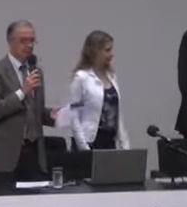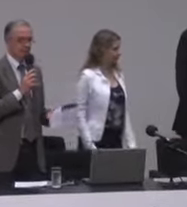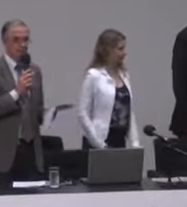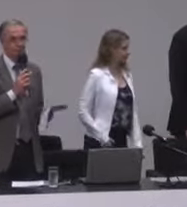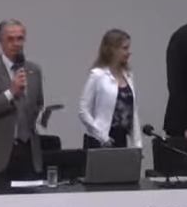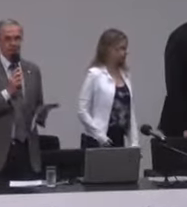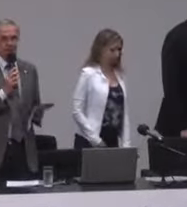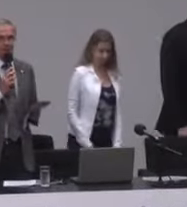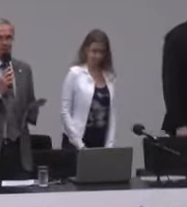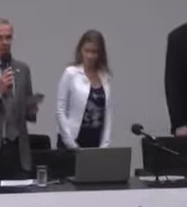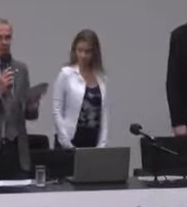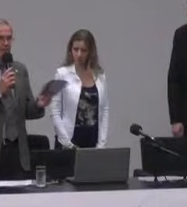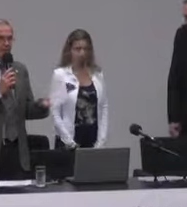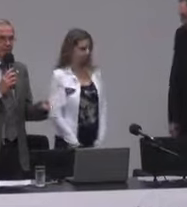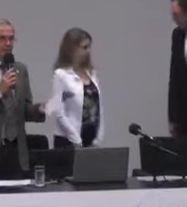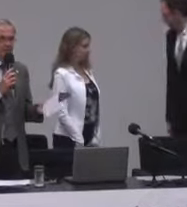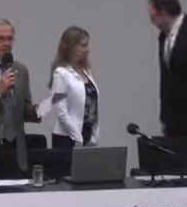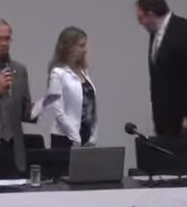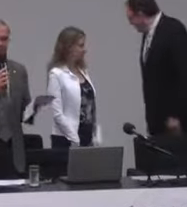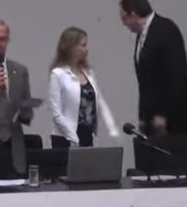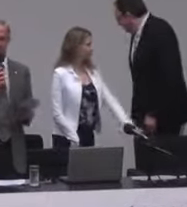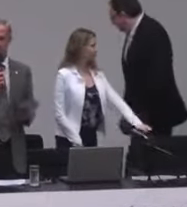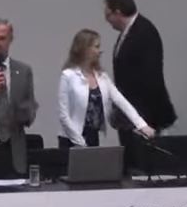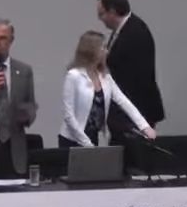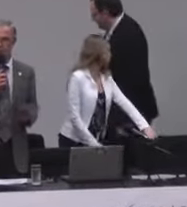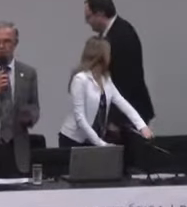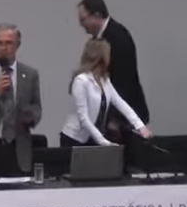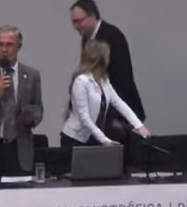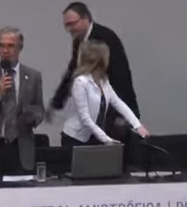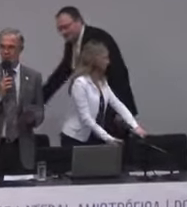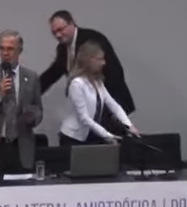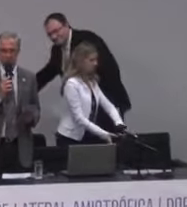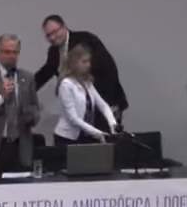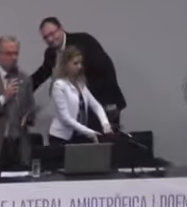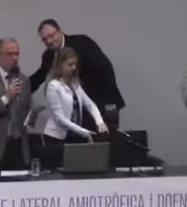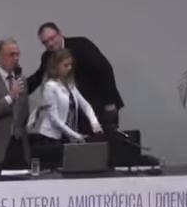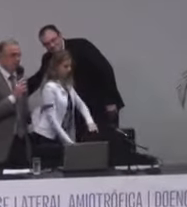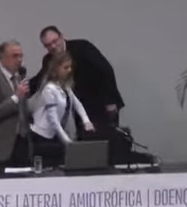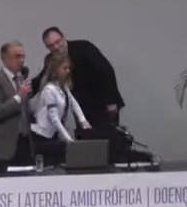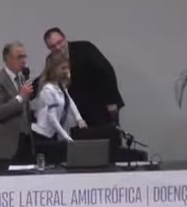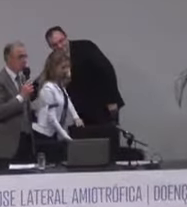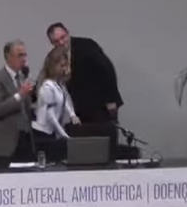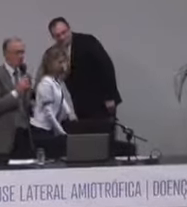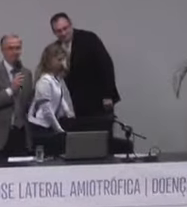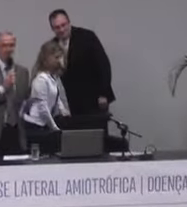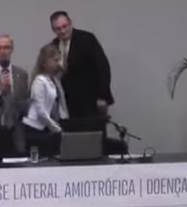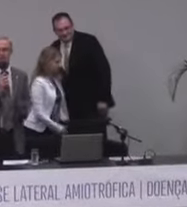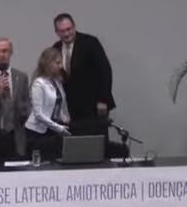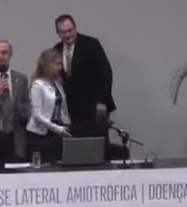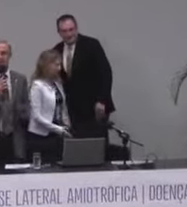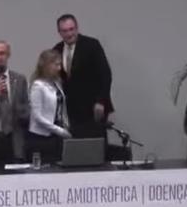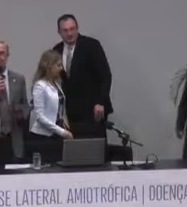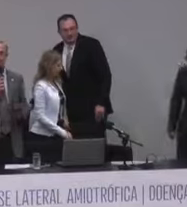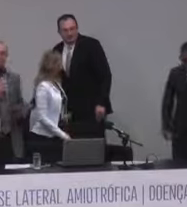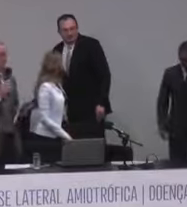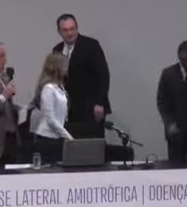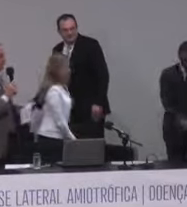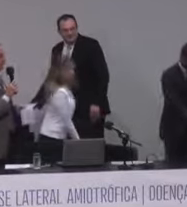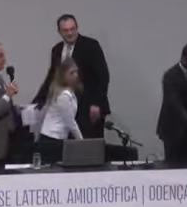onde elas são e qual que é a relação que elas têm quanto à esclerose lateral amiotrófica.